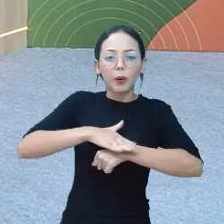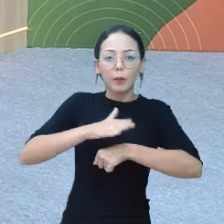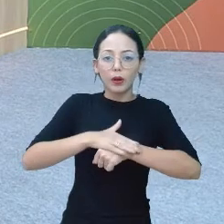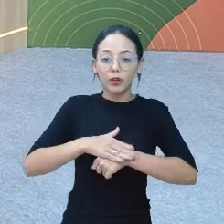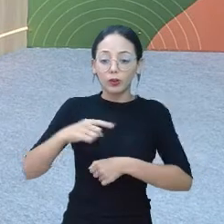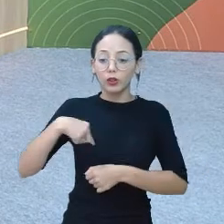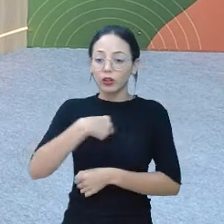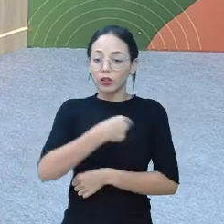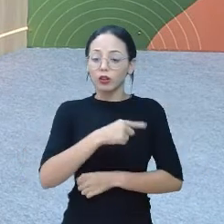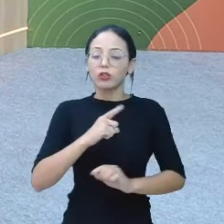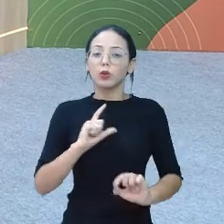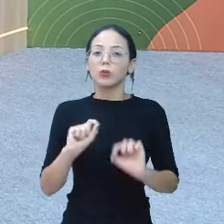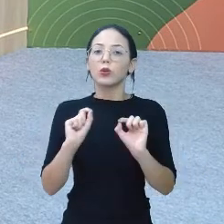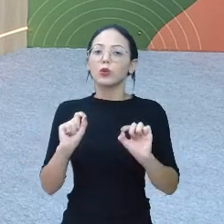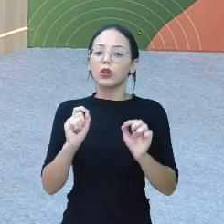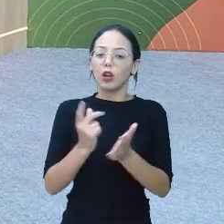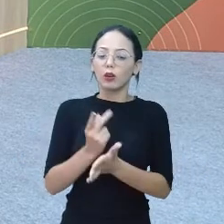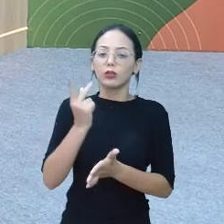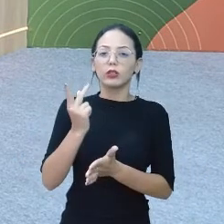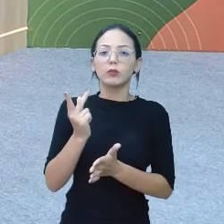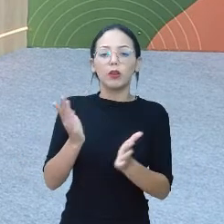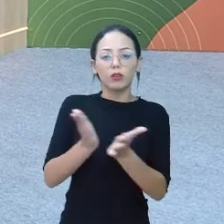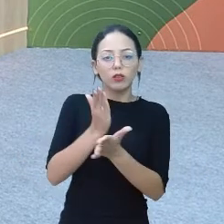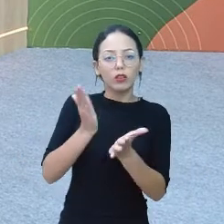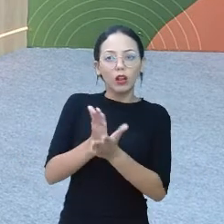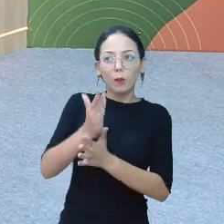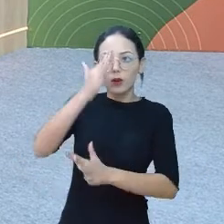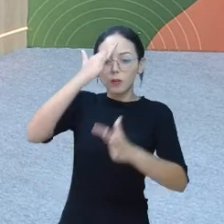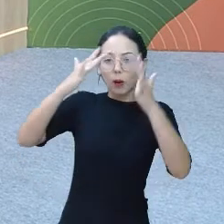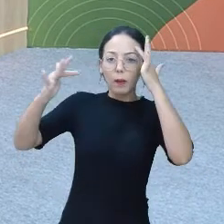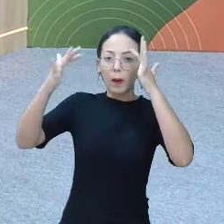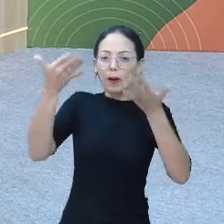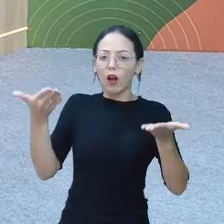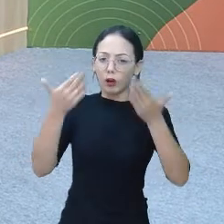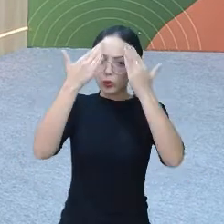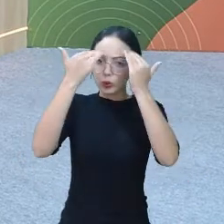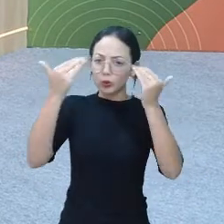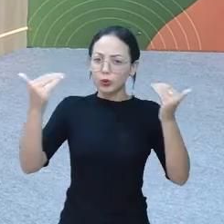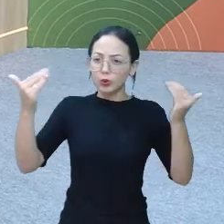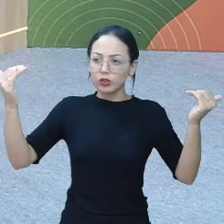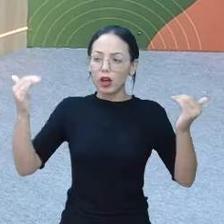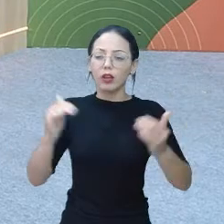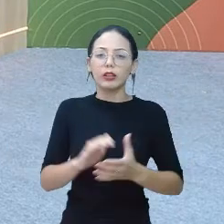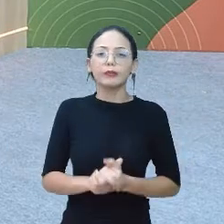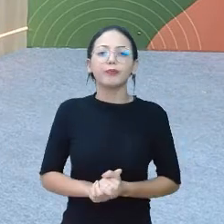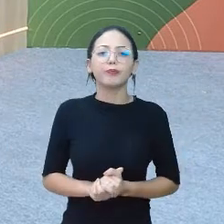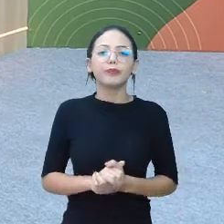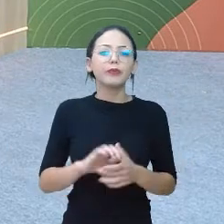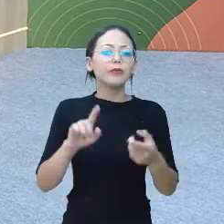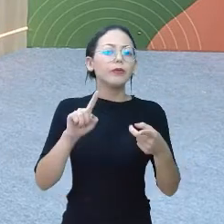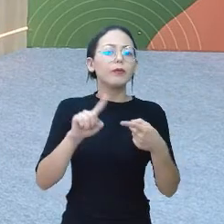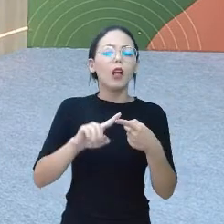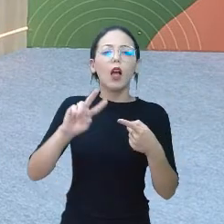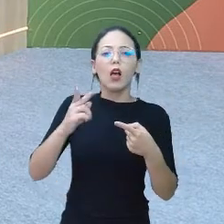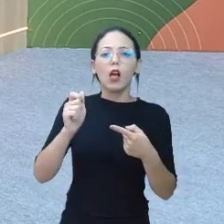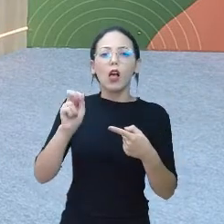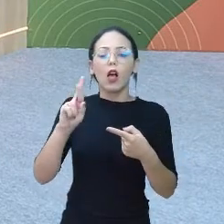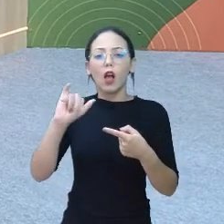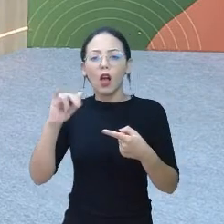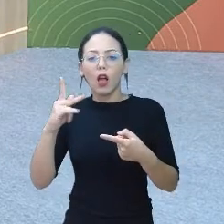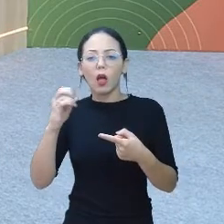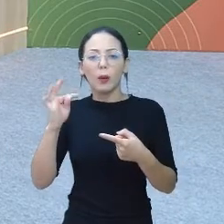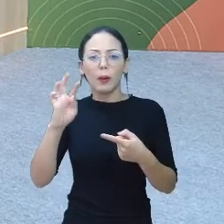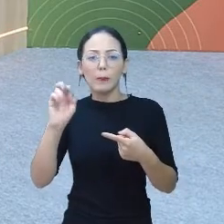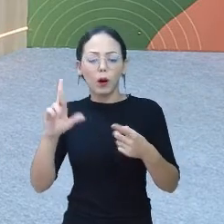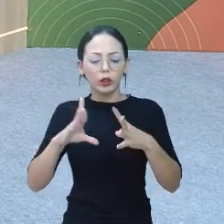gente tem grandes fenômenos de obras fantasiosas que fazem muito sucesso, né? Vide Harry Potter, vide Senhor dos Anéis, todos